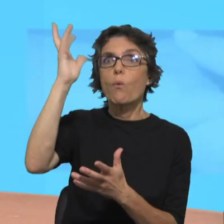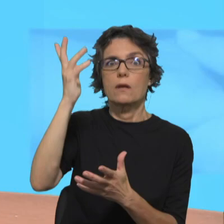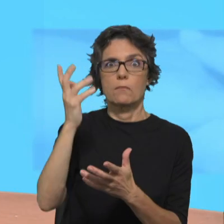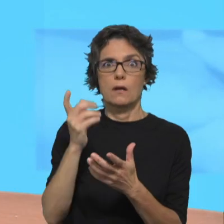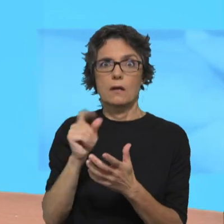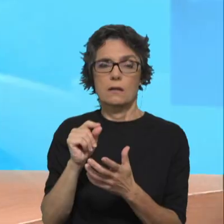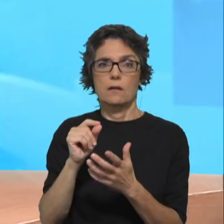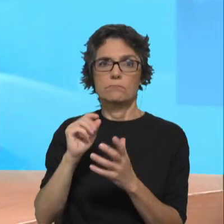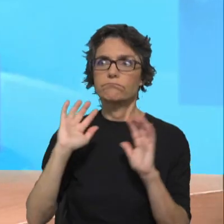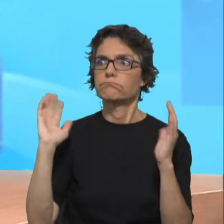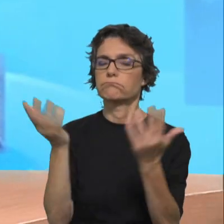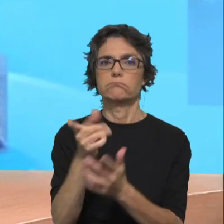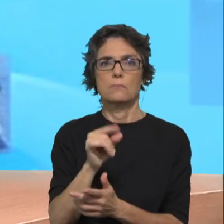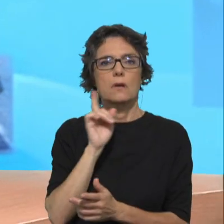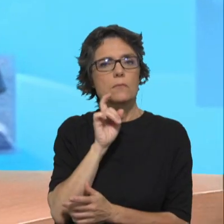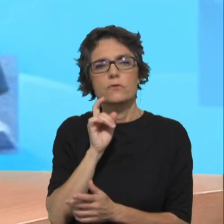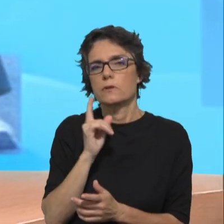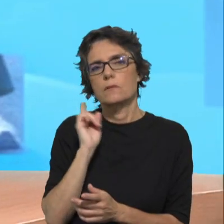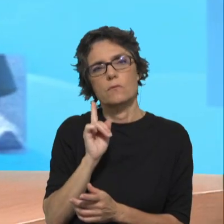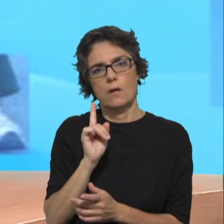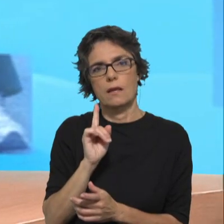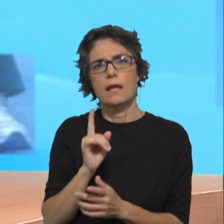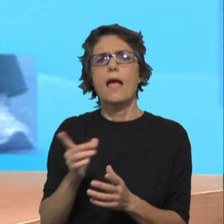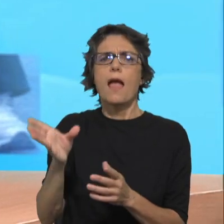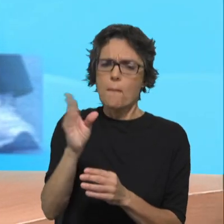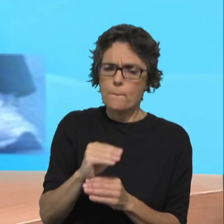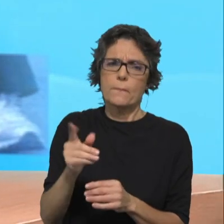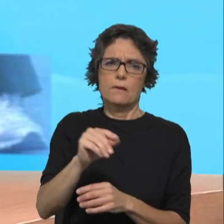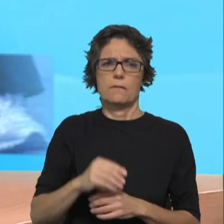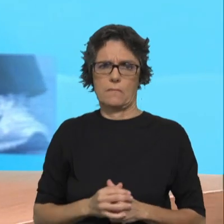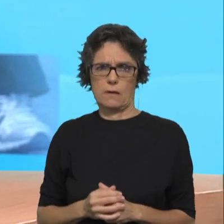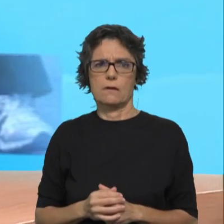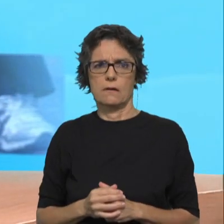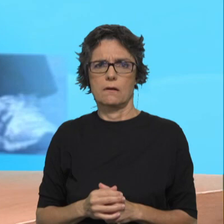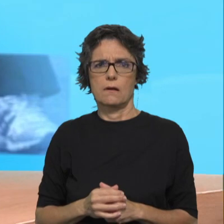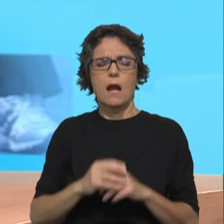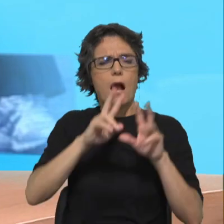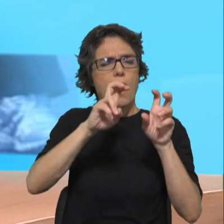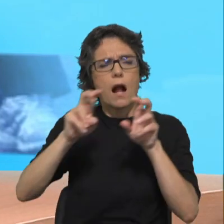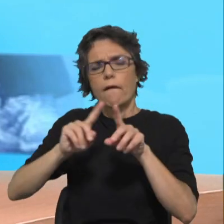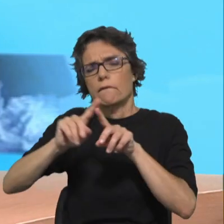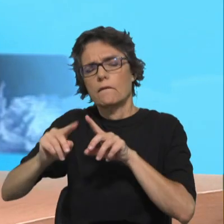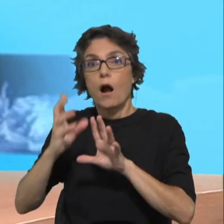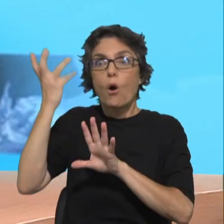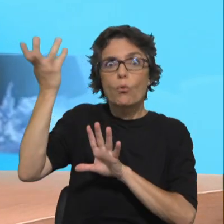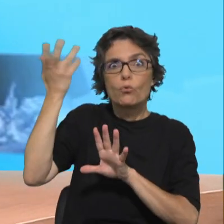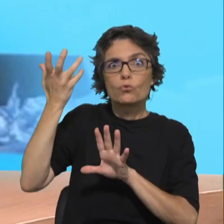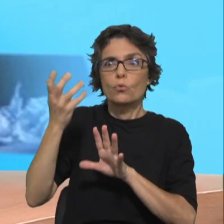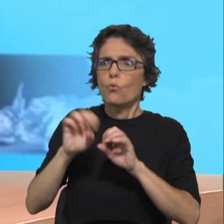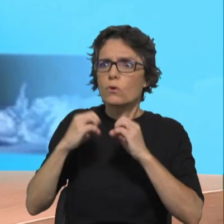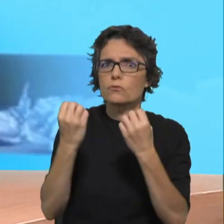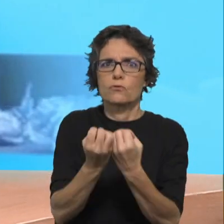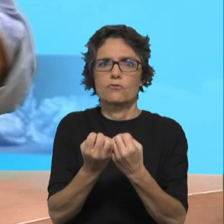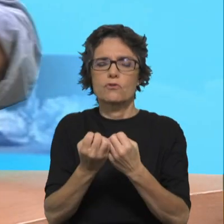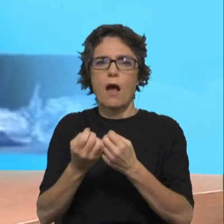ambiental e climática, mas vai muito para além da ecologia ambiental e climática, introduzindo outras dimensões, a cultural, a social,